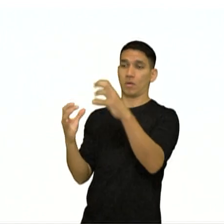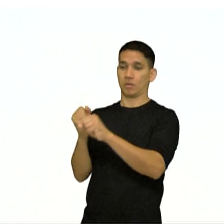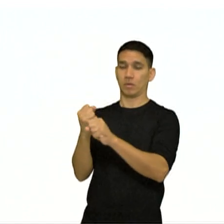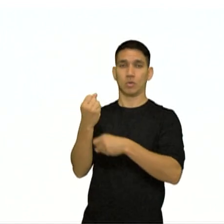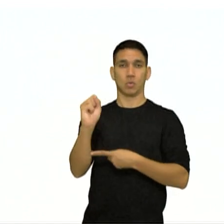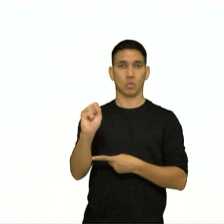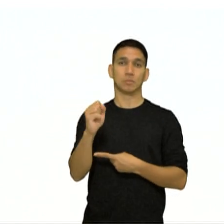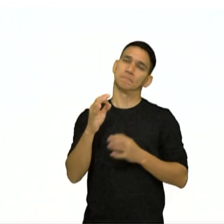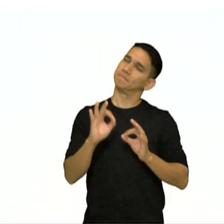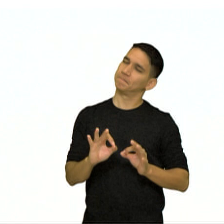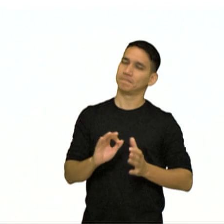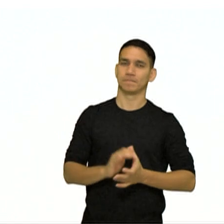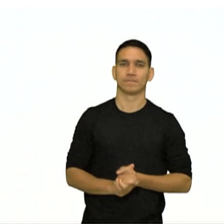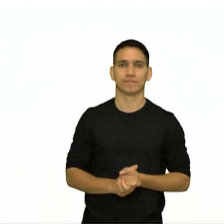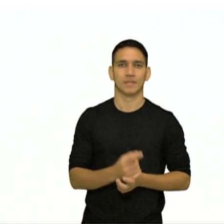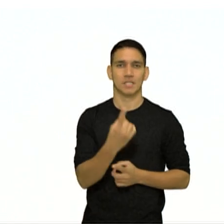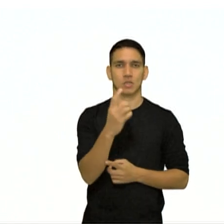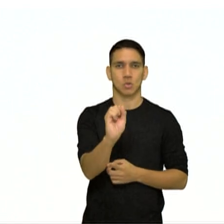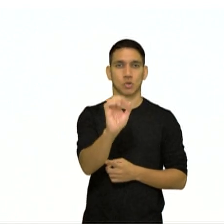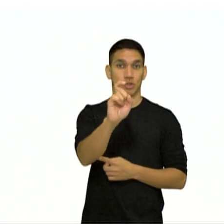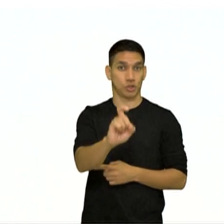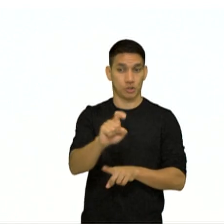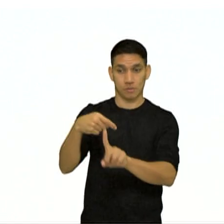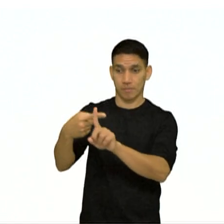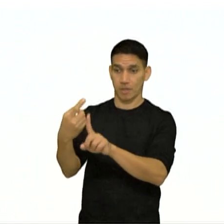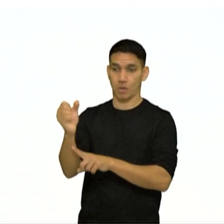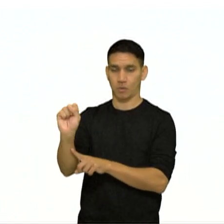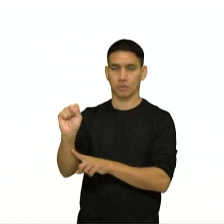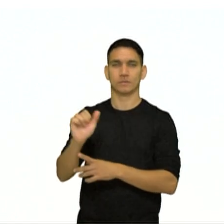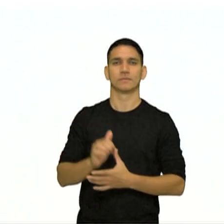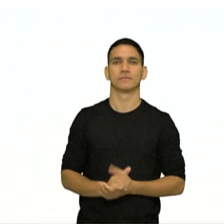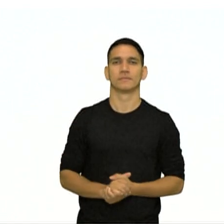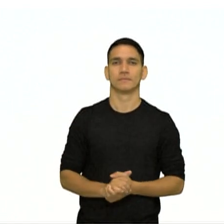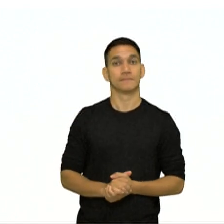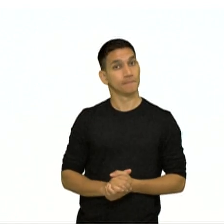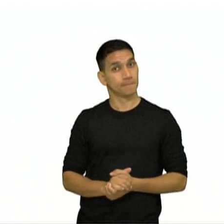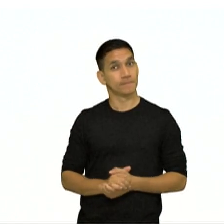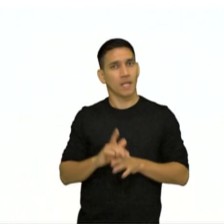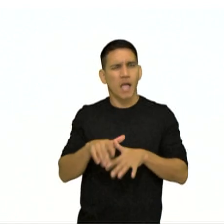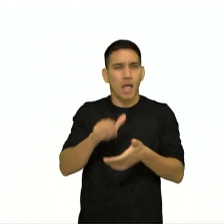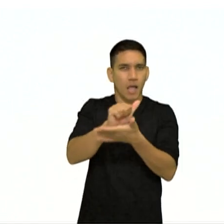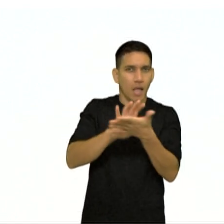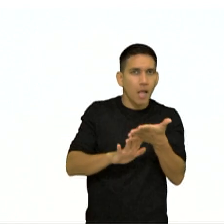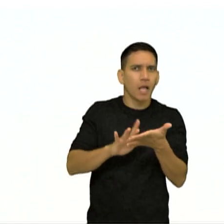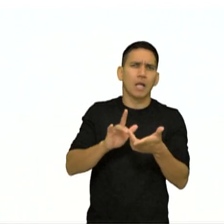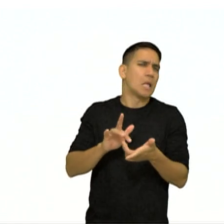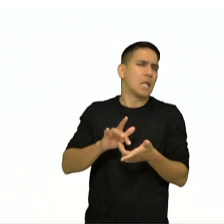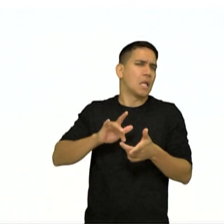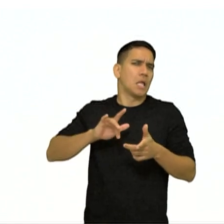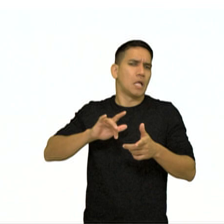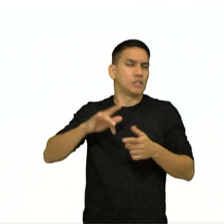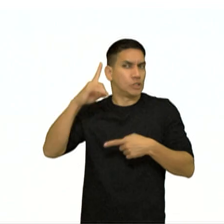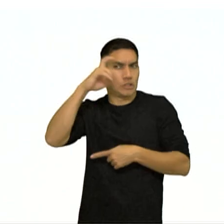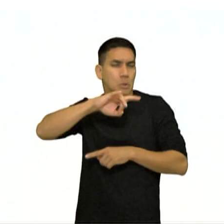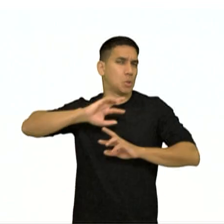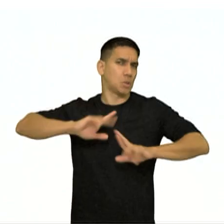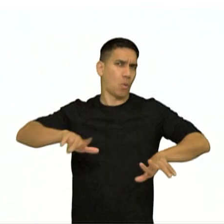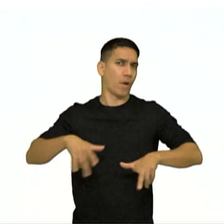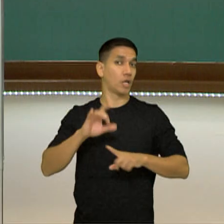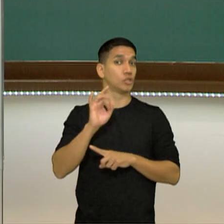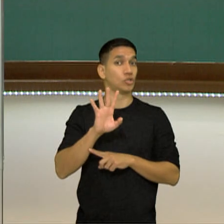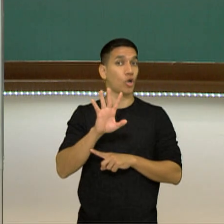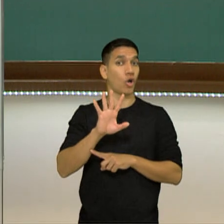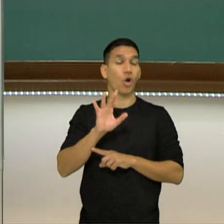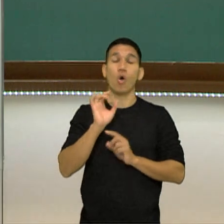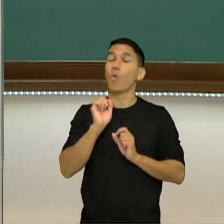Oi tá mais acertamos 18x mais oito esses registro até não é onde esses difícil só tem dois